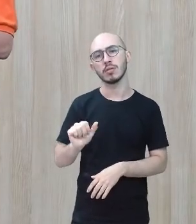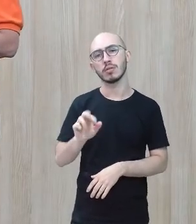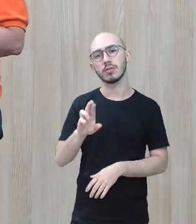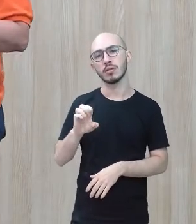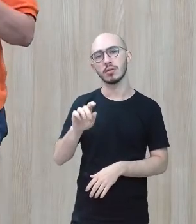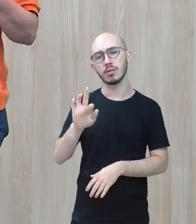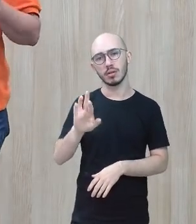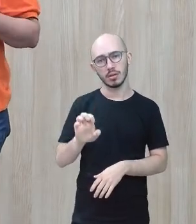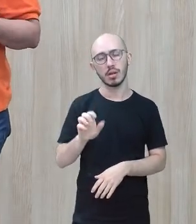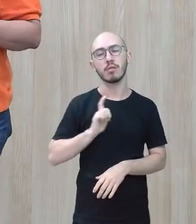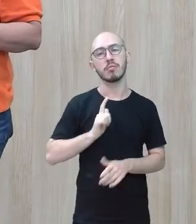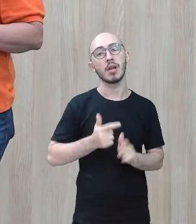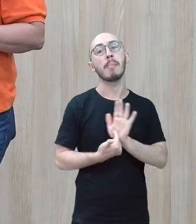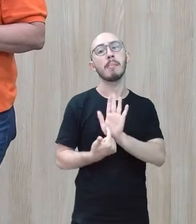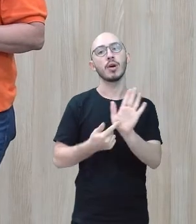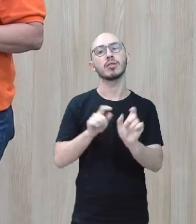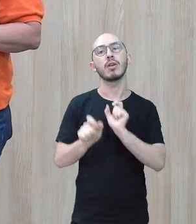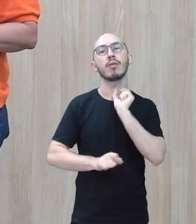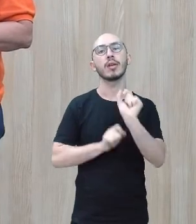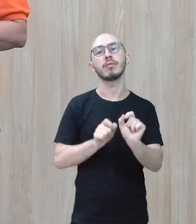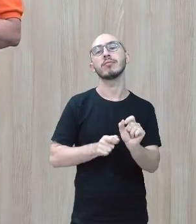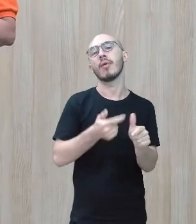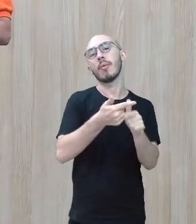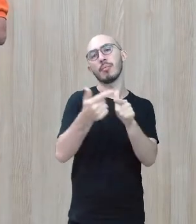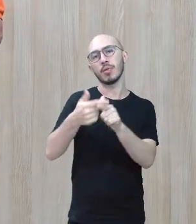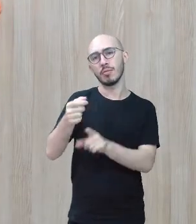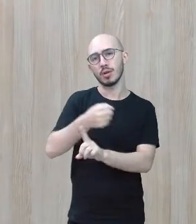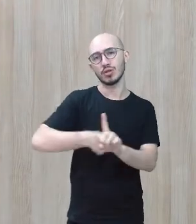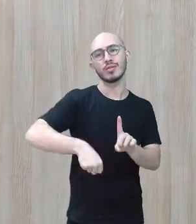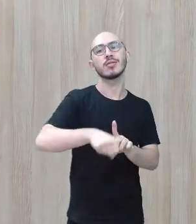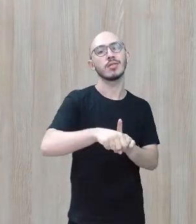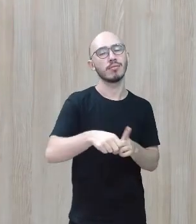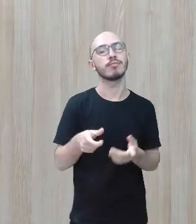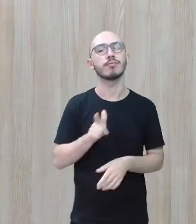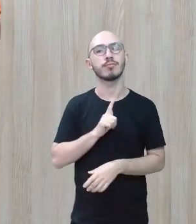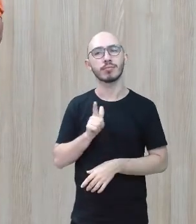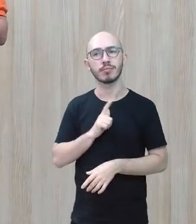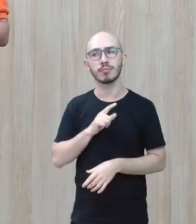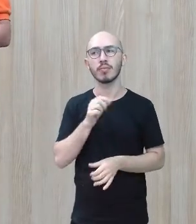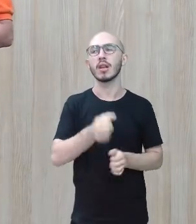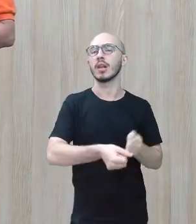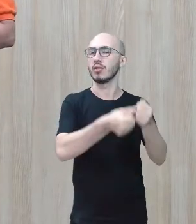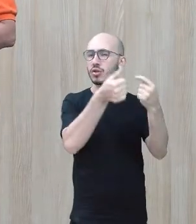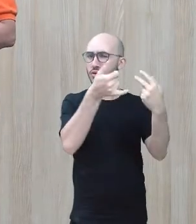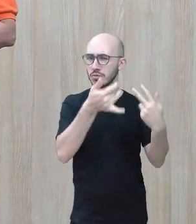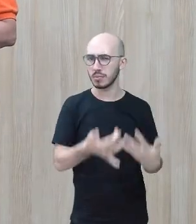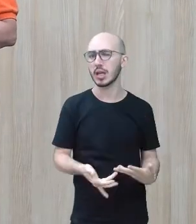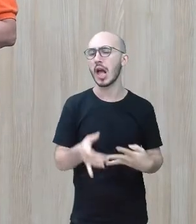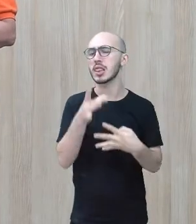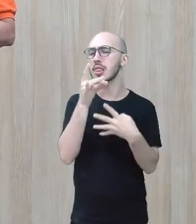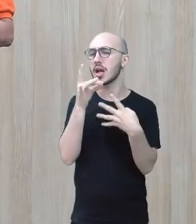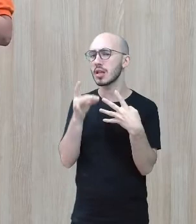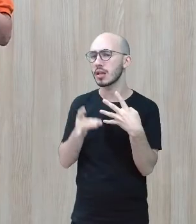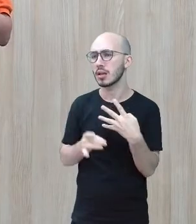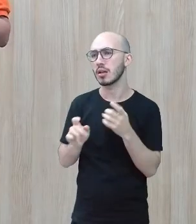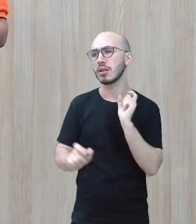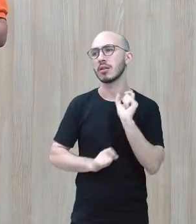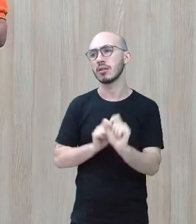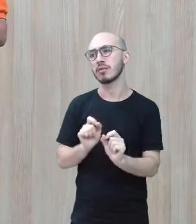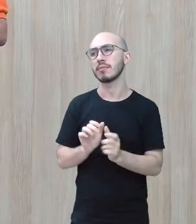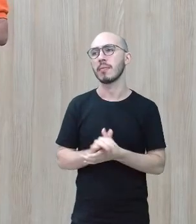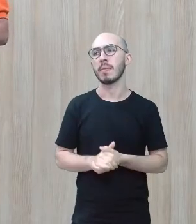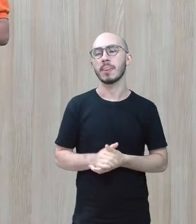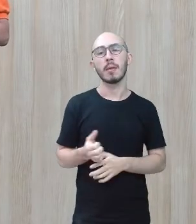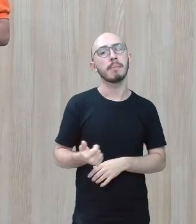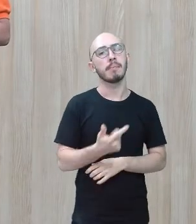de problemas sociais. E ele relata fatos, acontecimentos que muitos